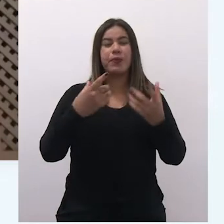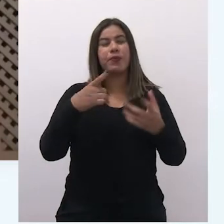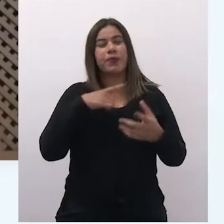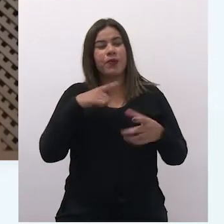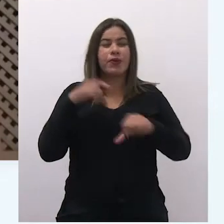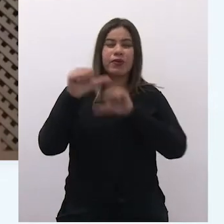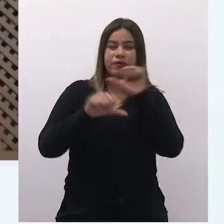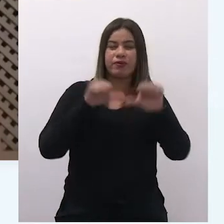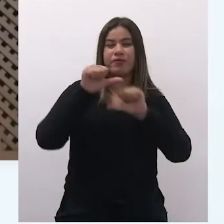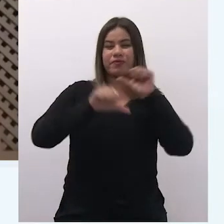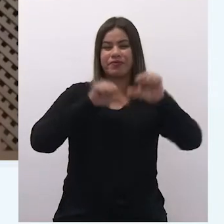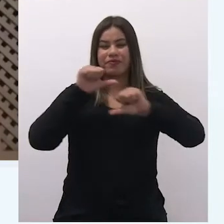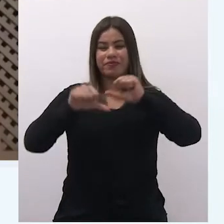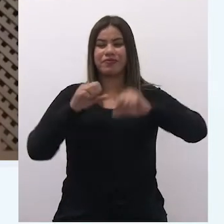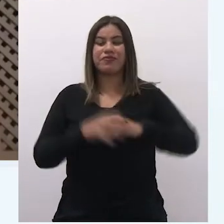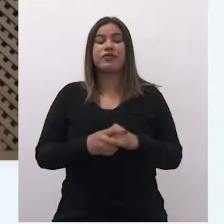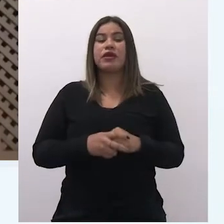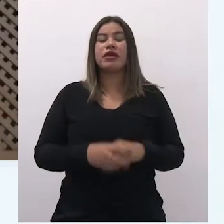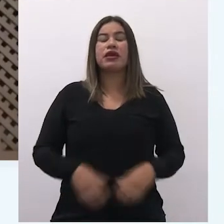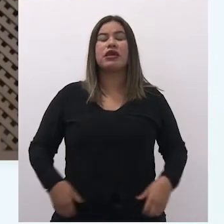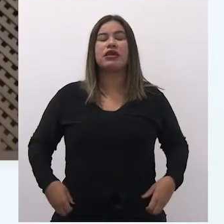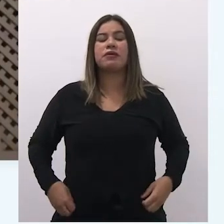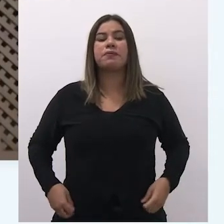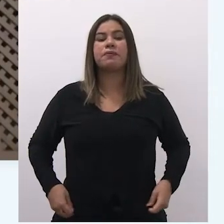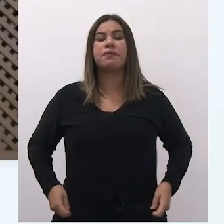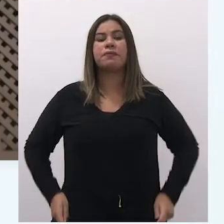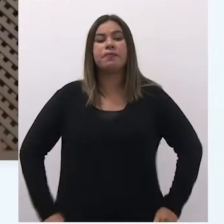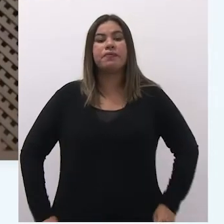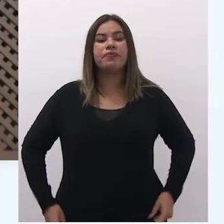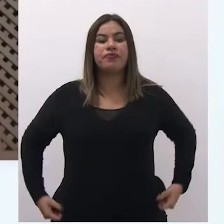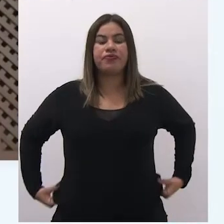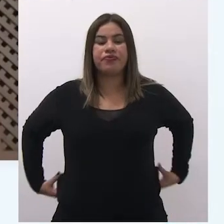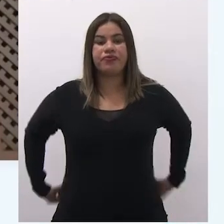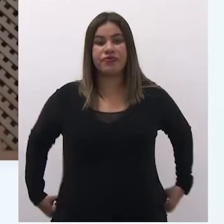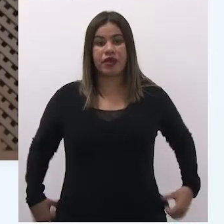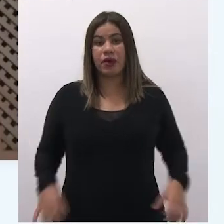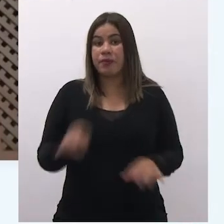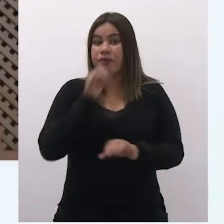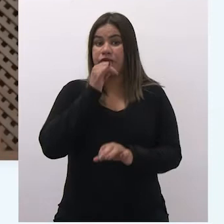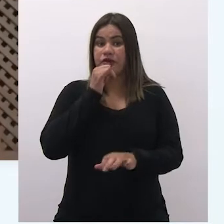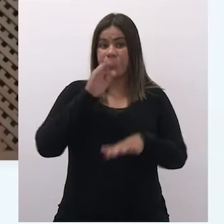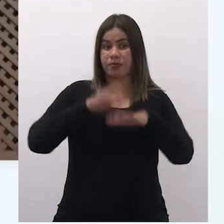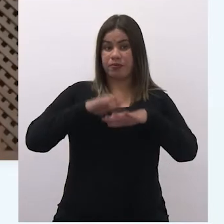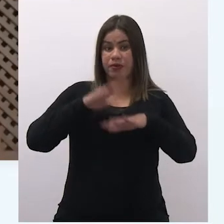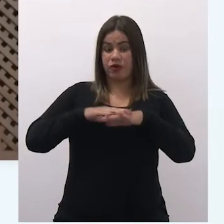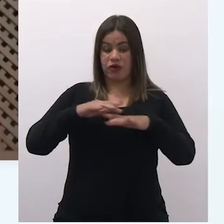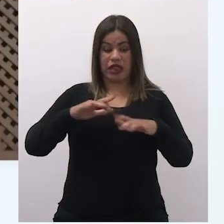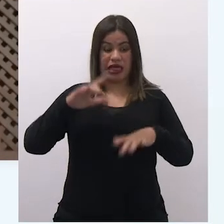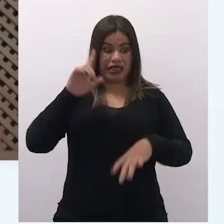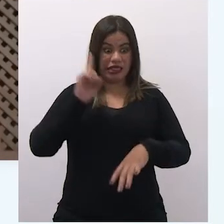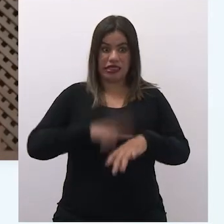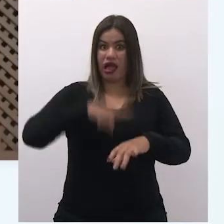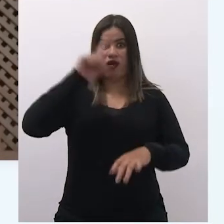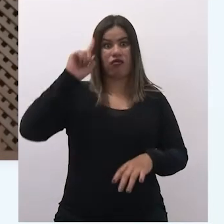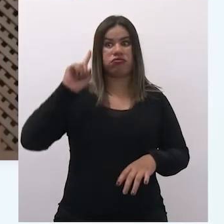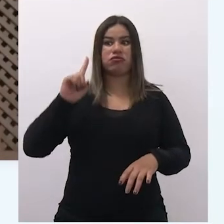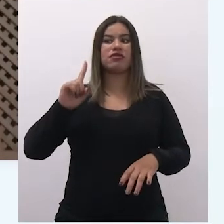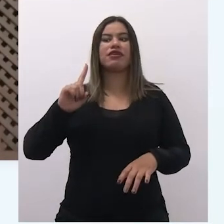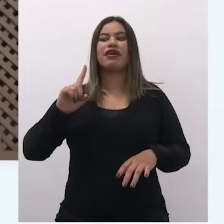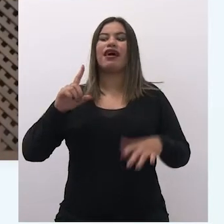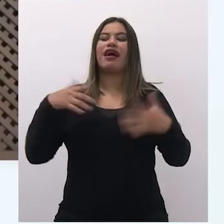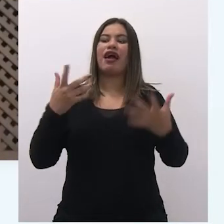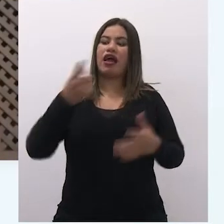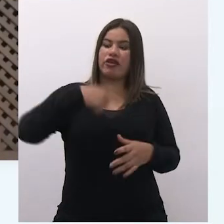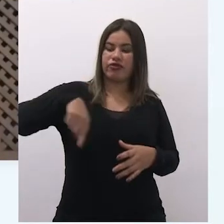vida deles. Quando a gente fala na questão dessa impulsividade, o que está acontecendo? Nós